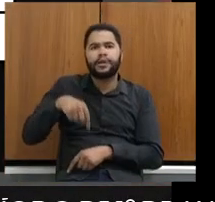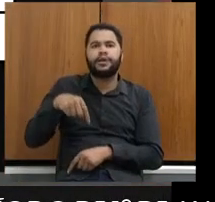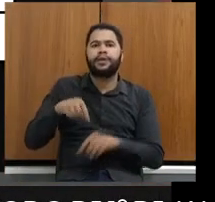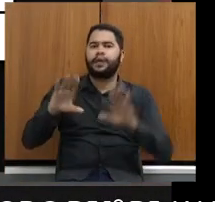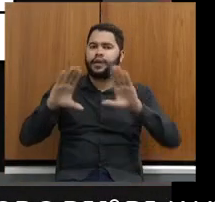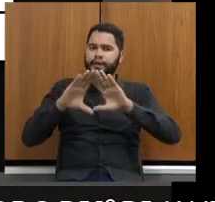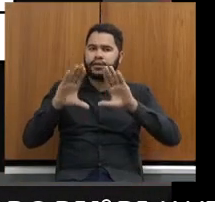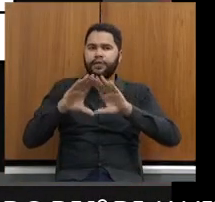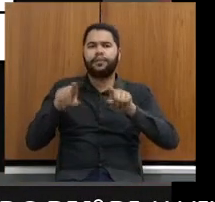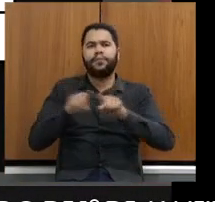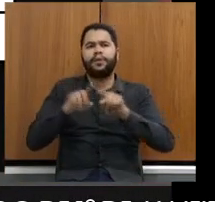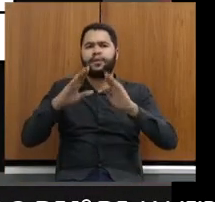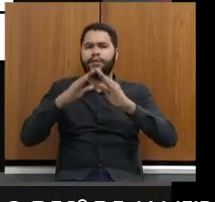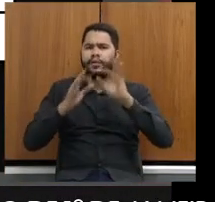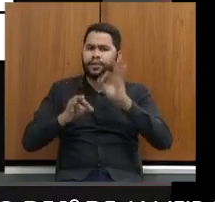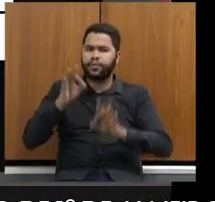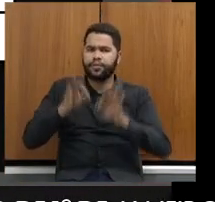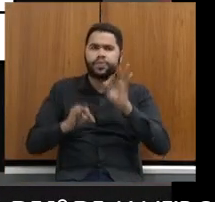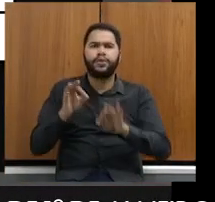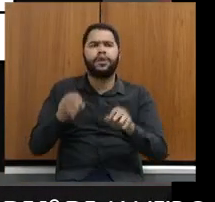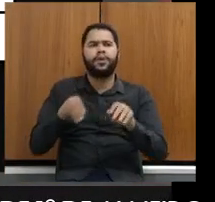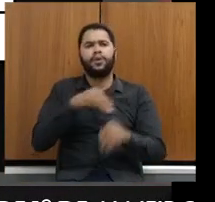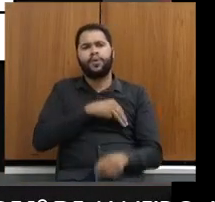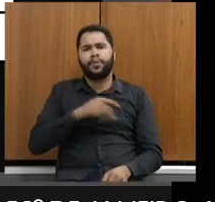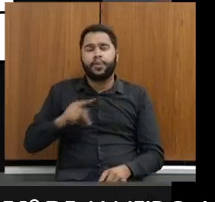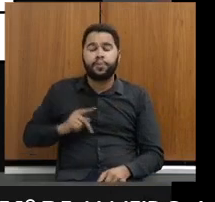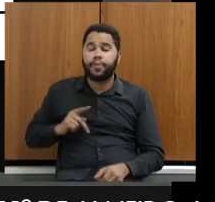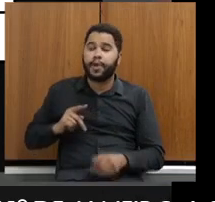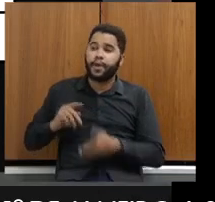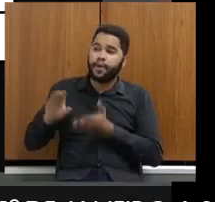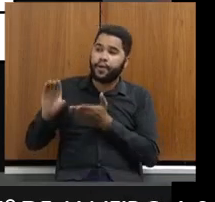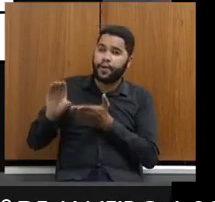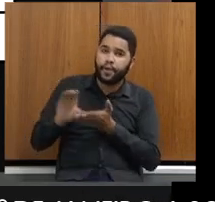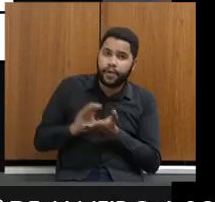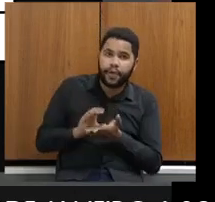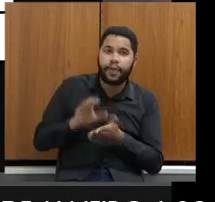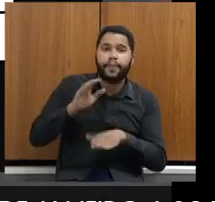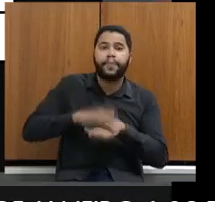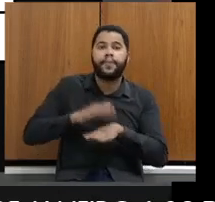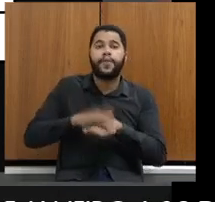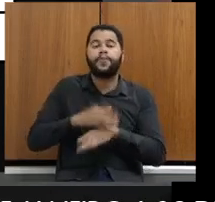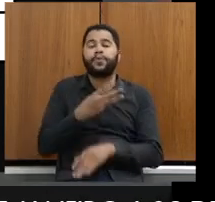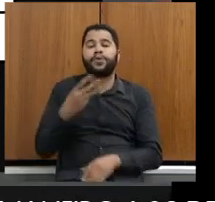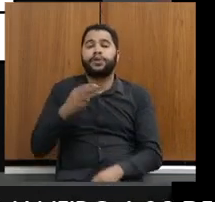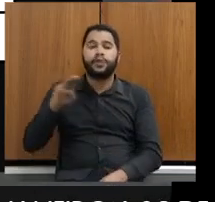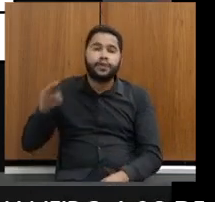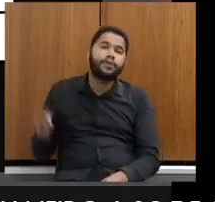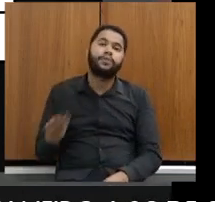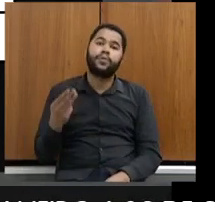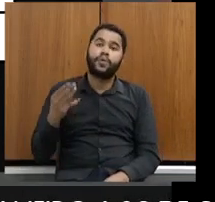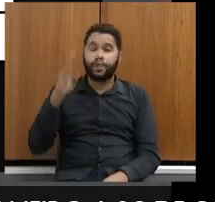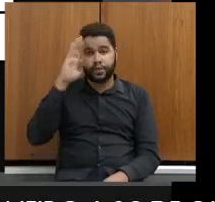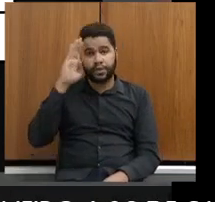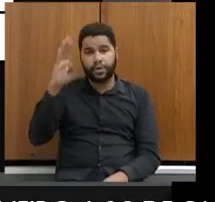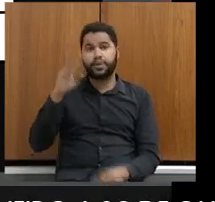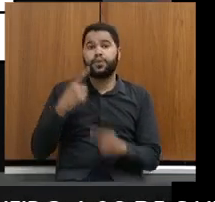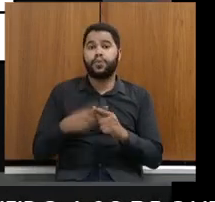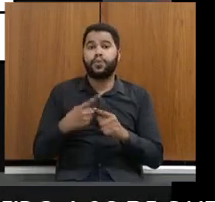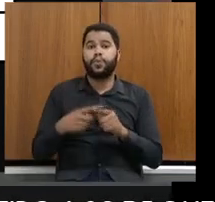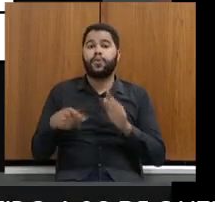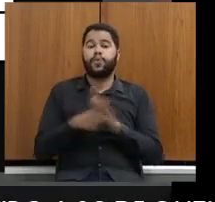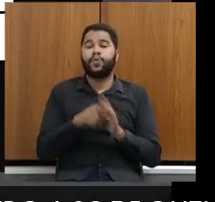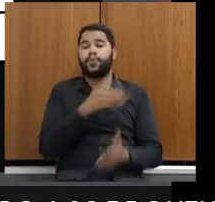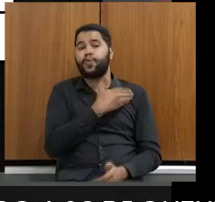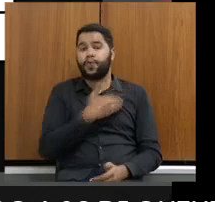assembleia quanto Tribunal de Justiça Ministério Público houve um investimento de 33 milhões do Governo do Estado e importante destacar isso porque